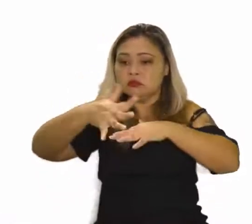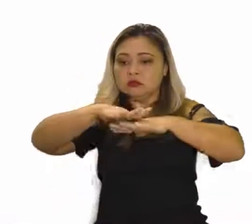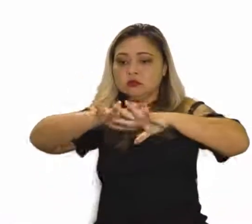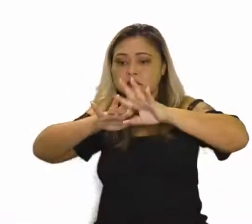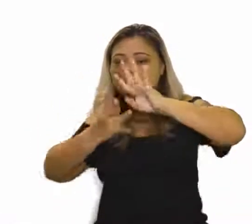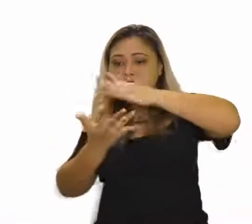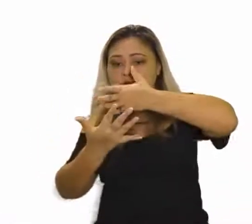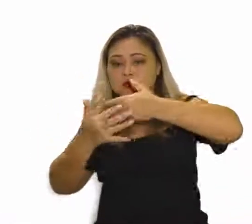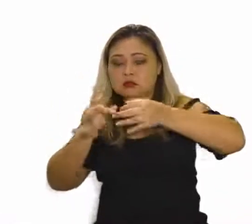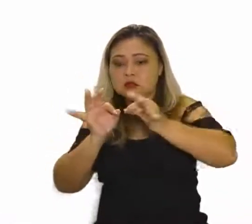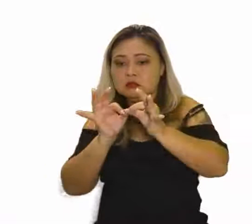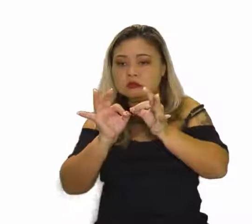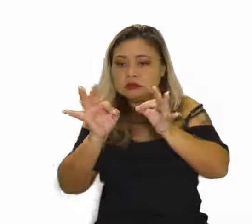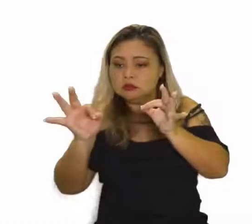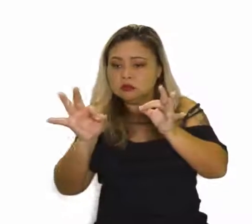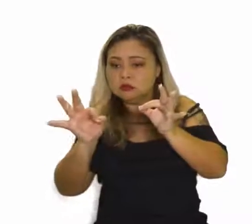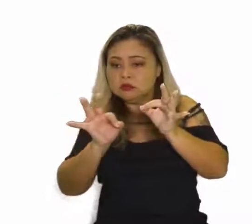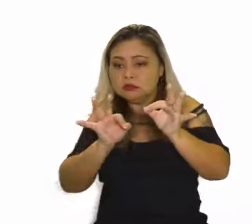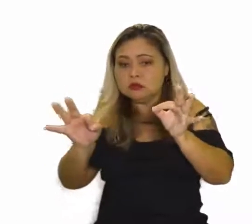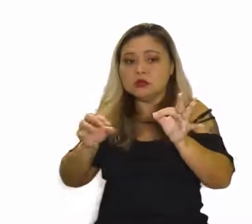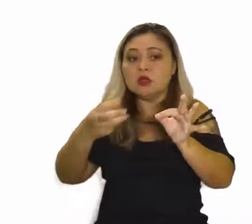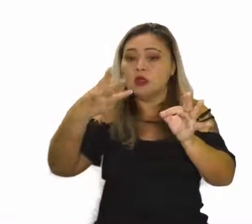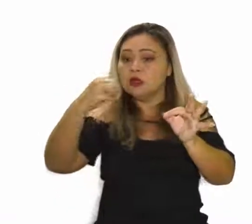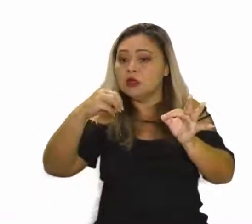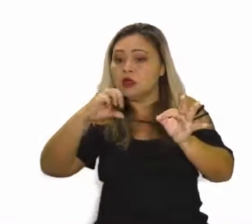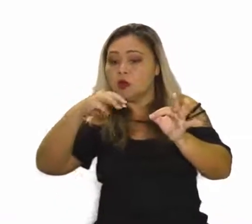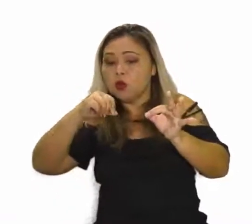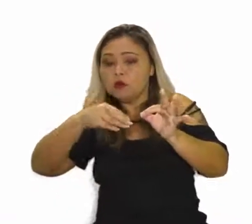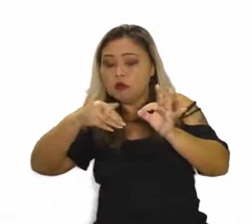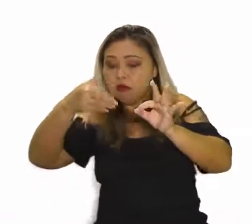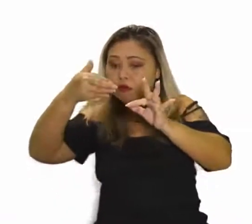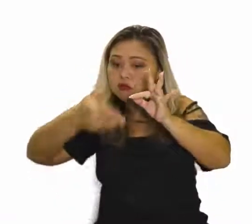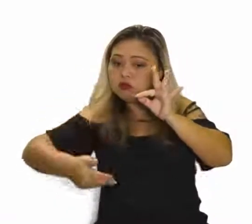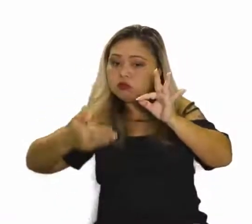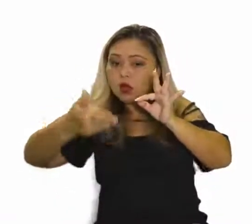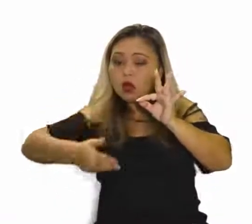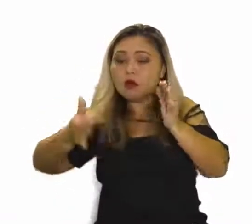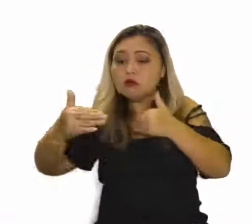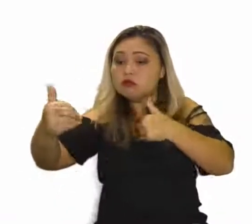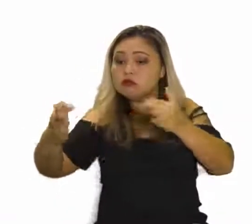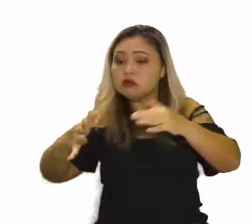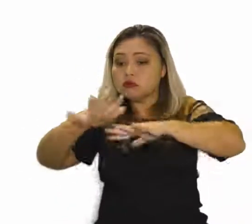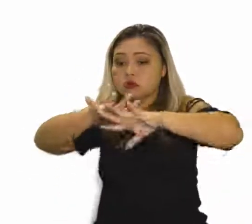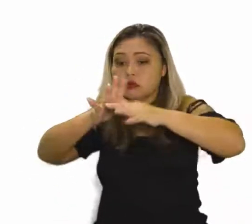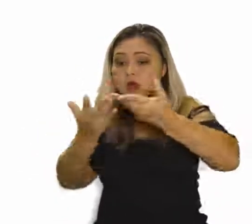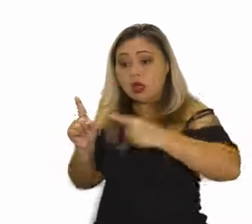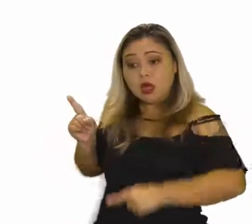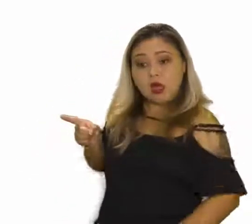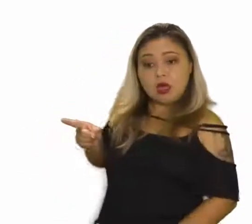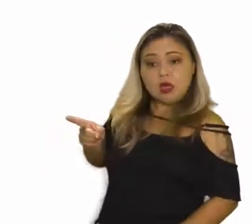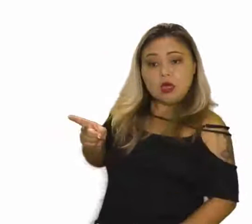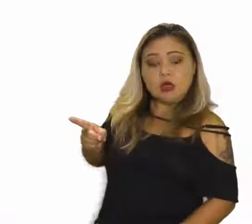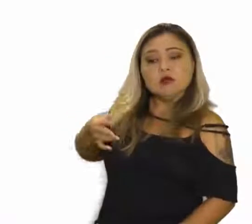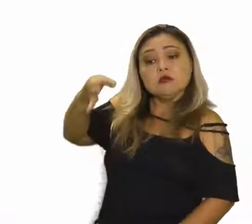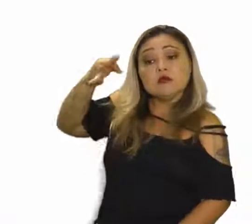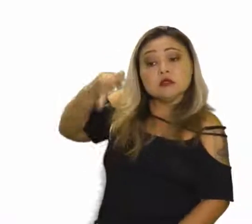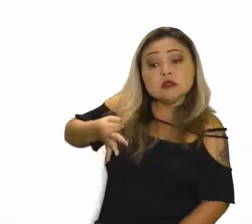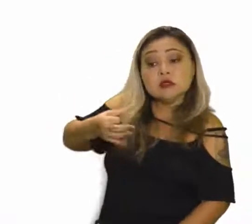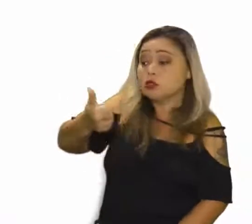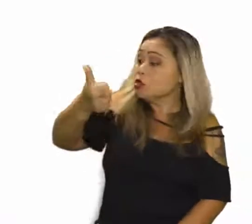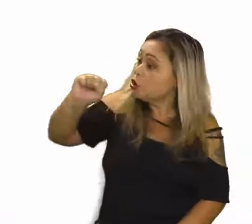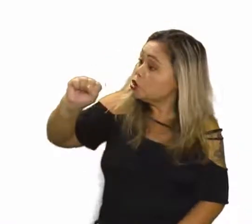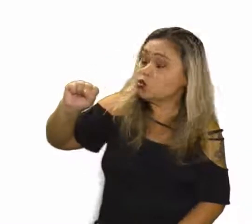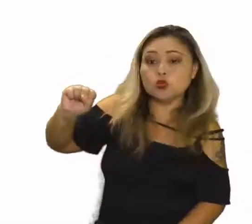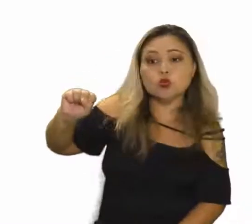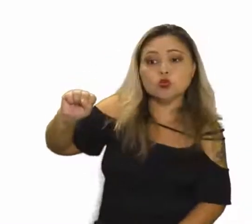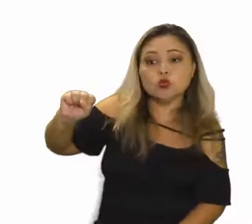arame 1 metro de comprimento por 30 centímetros de profundidade. Então, dentro de uma gaiola dessa aí, ó, comporta certinho que é